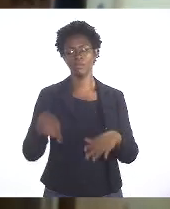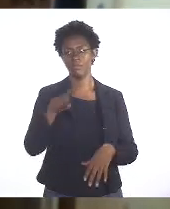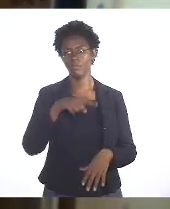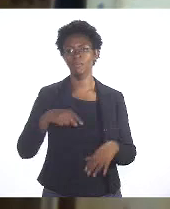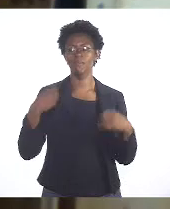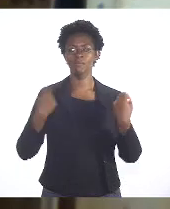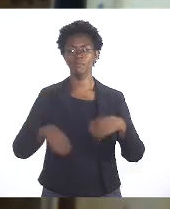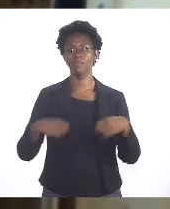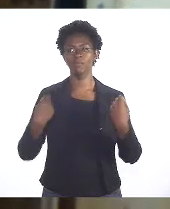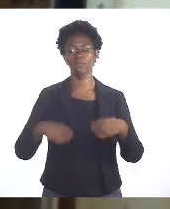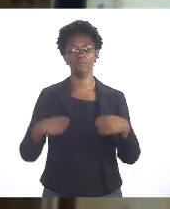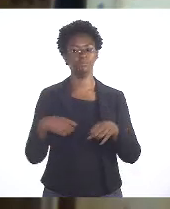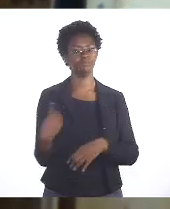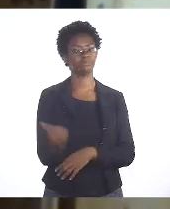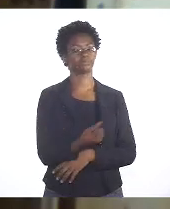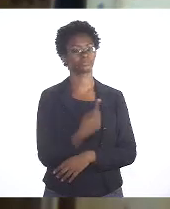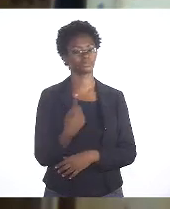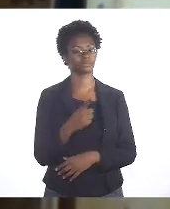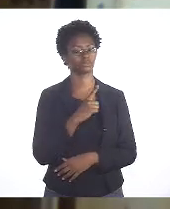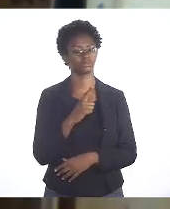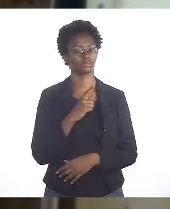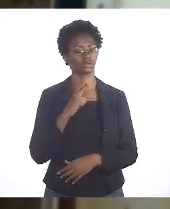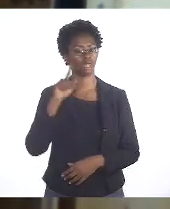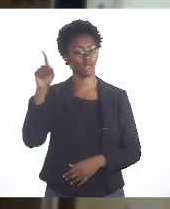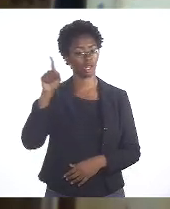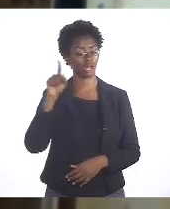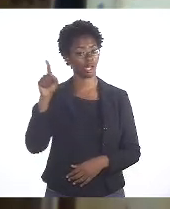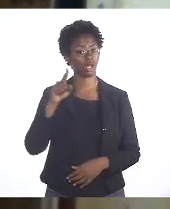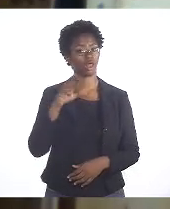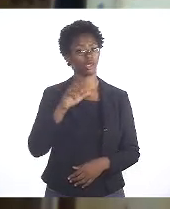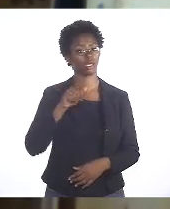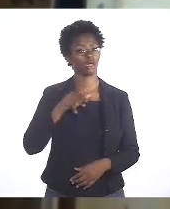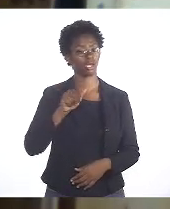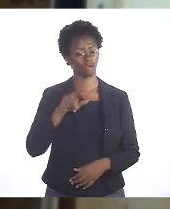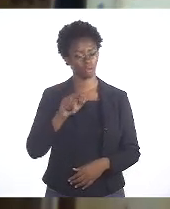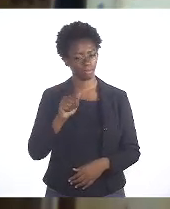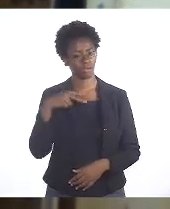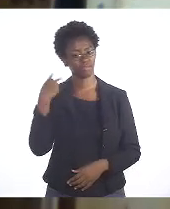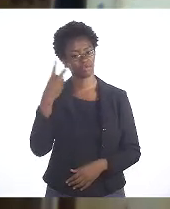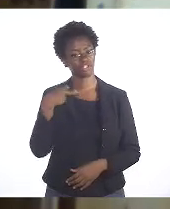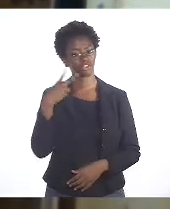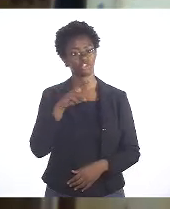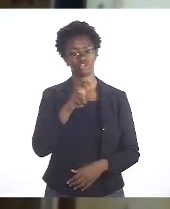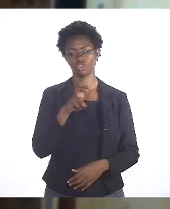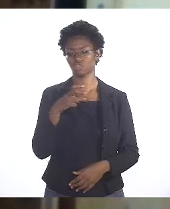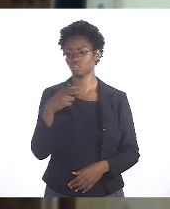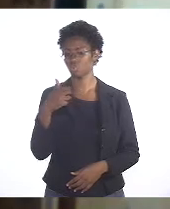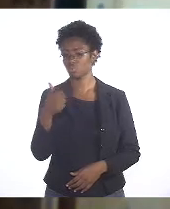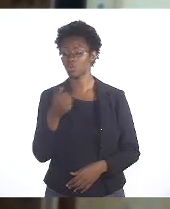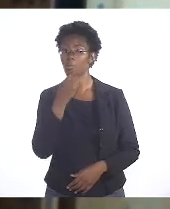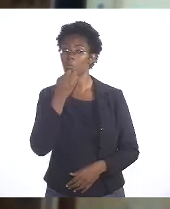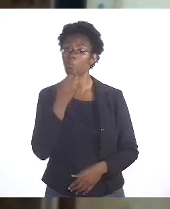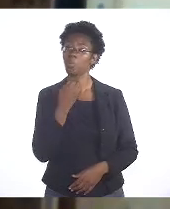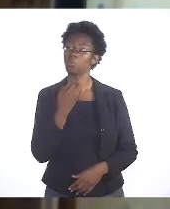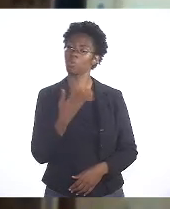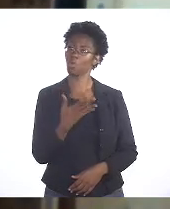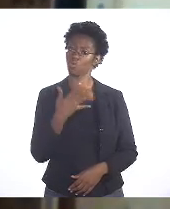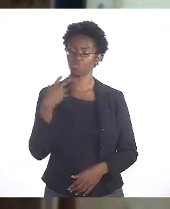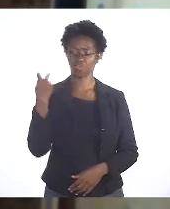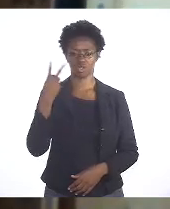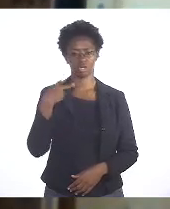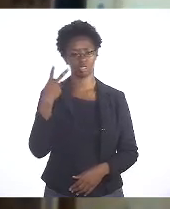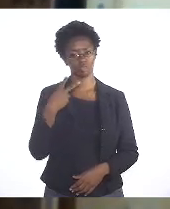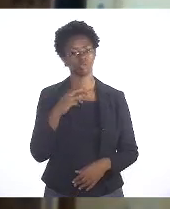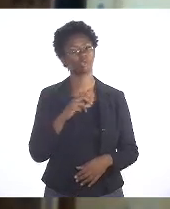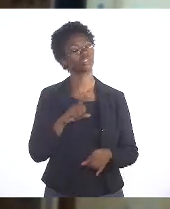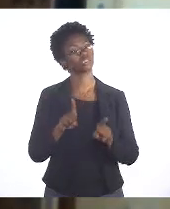necessidade da gente ter lá, na Câmara de Vereadores da capital, 51 bons vereadores. E que seja